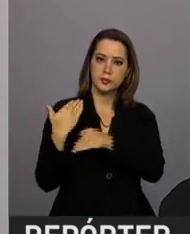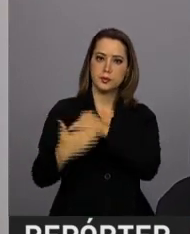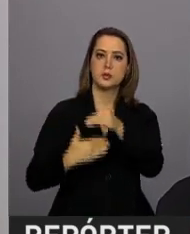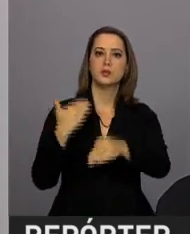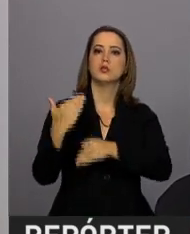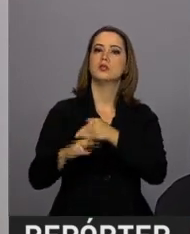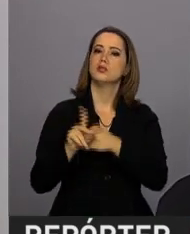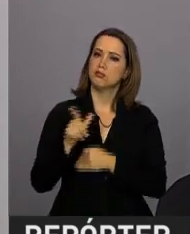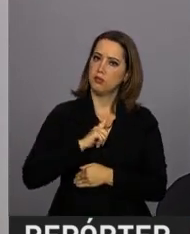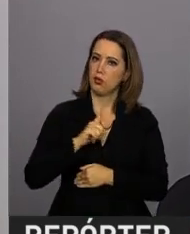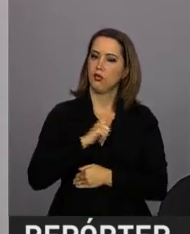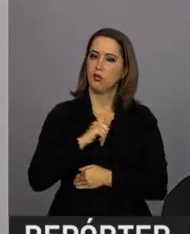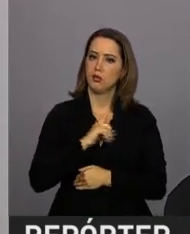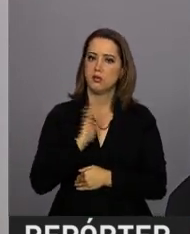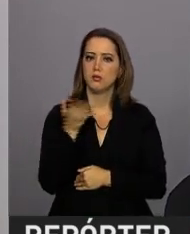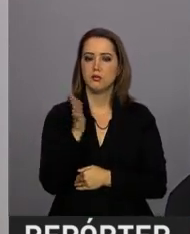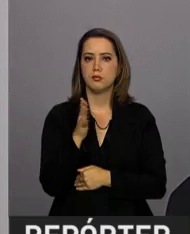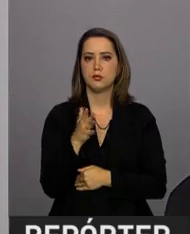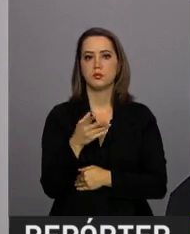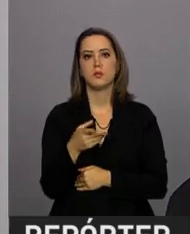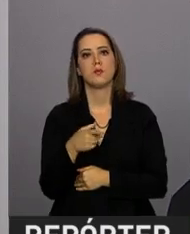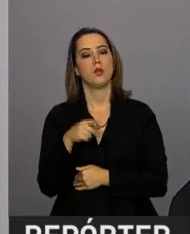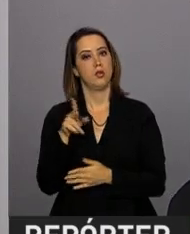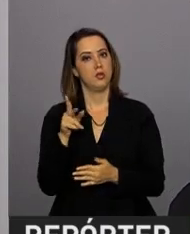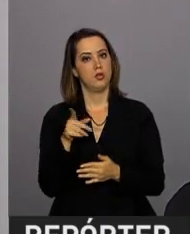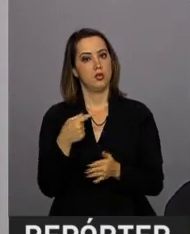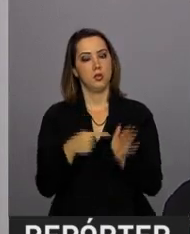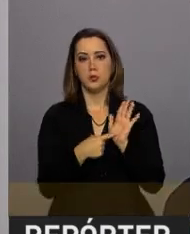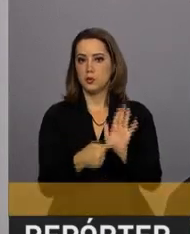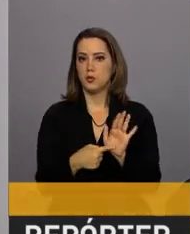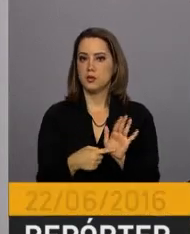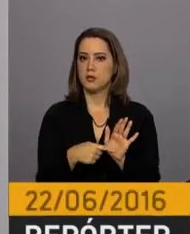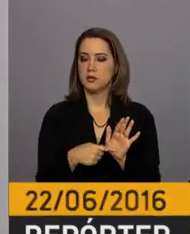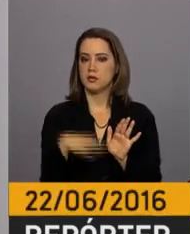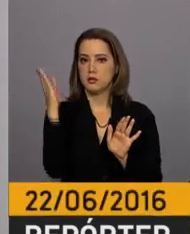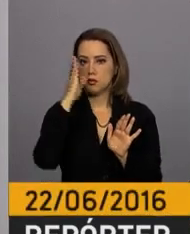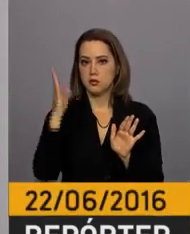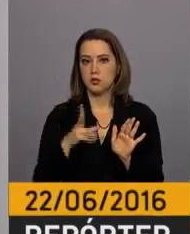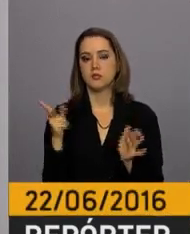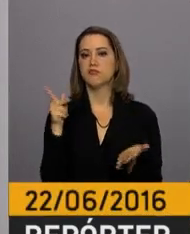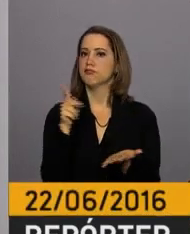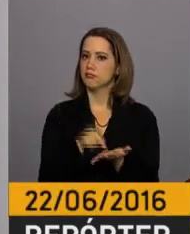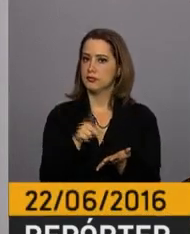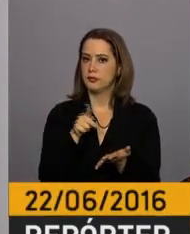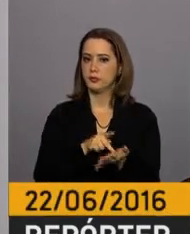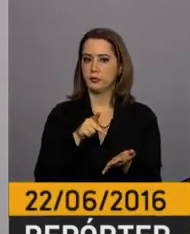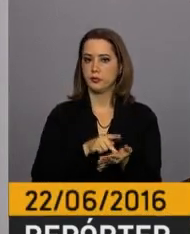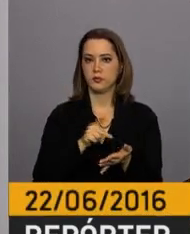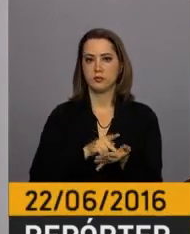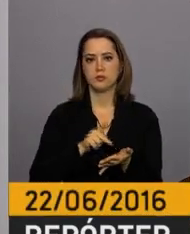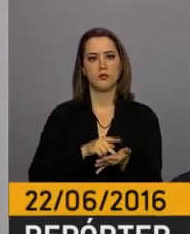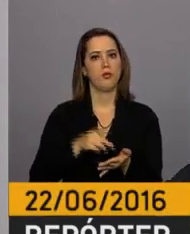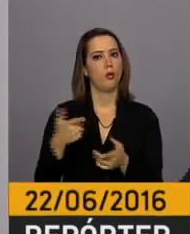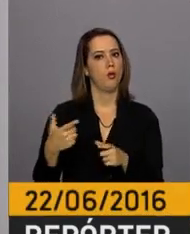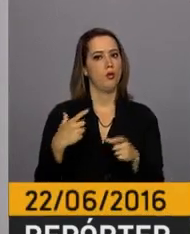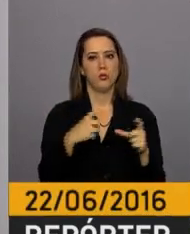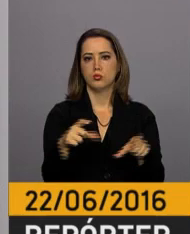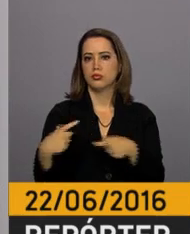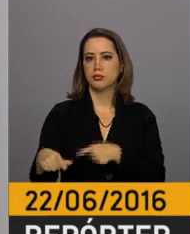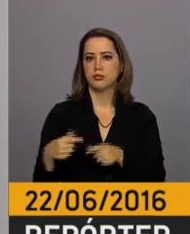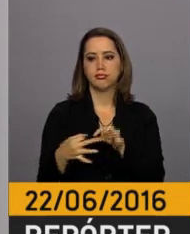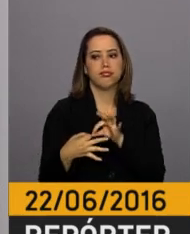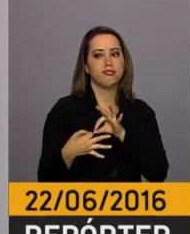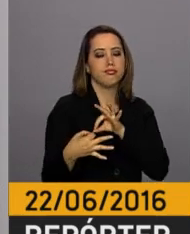existência levando o Brasil oficial e trazendo o Brasil real dos mais remotos rincões da